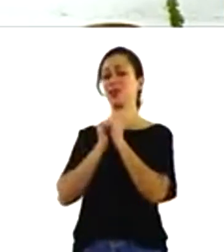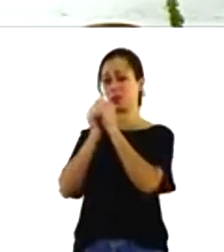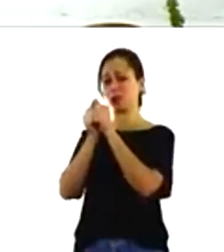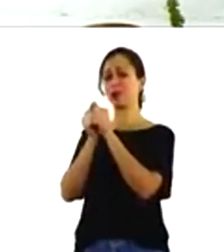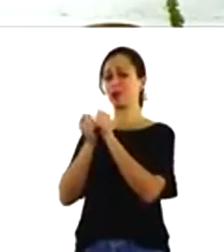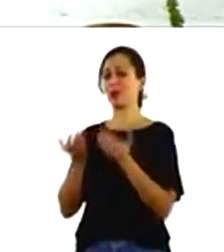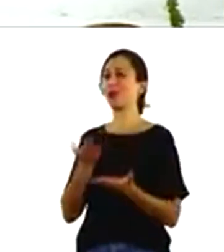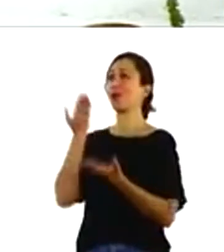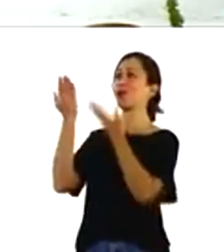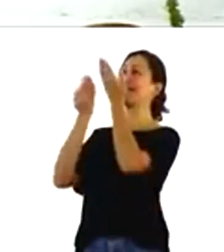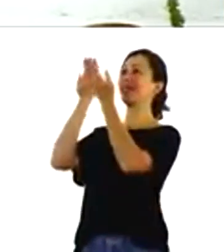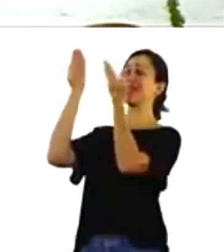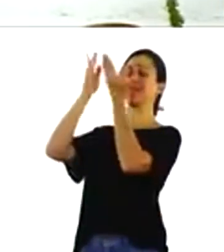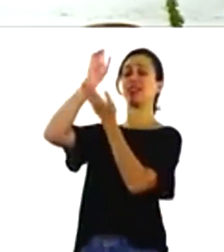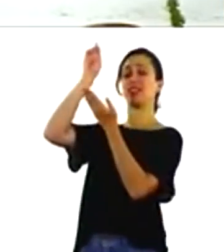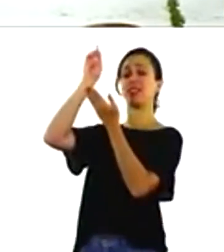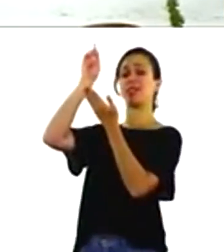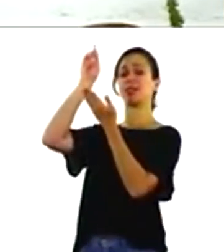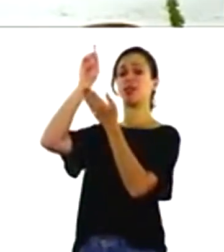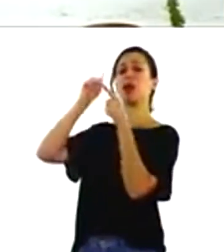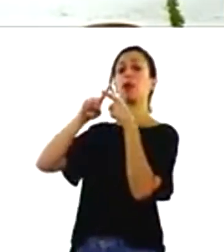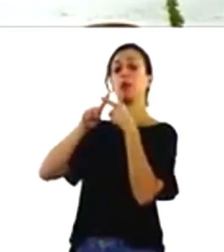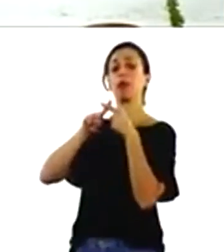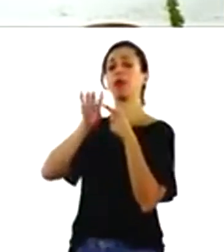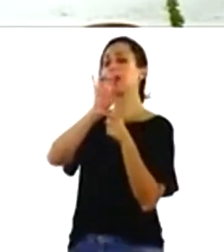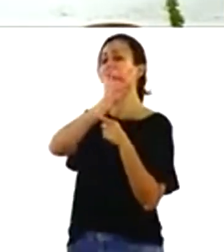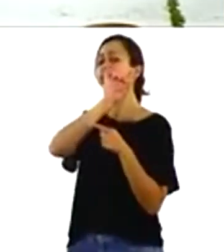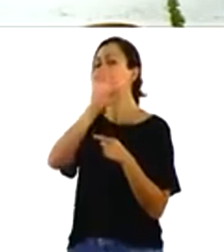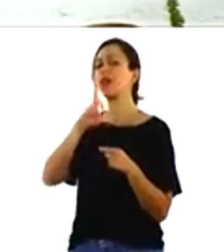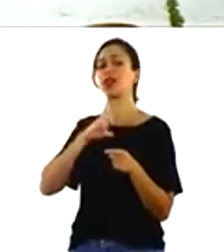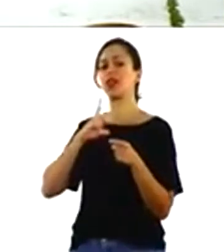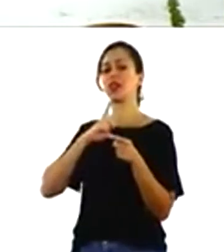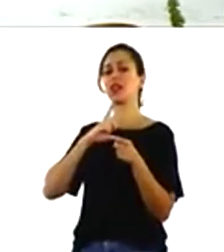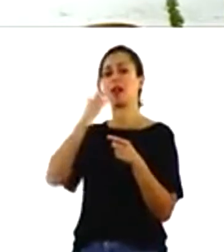esse poder é para os que cremos.